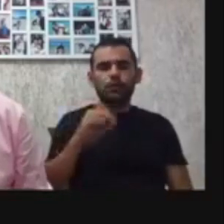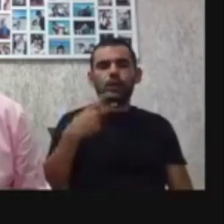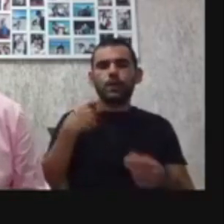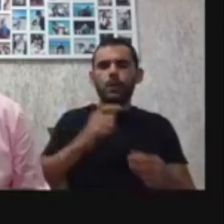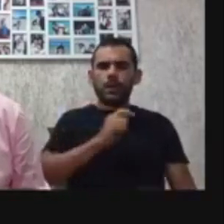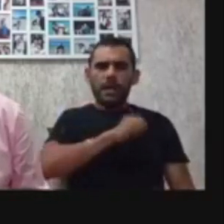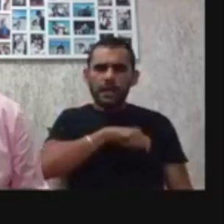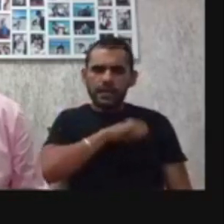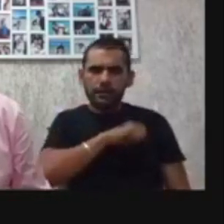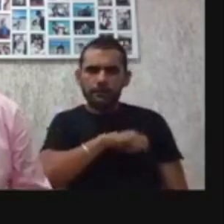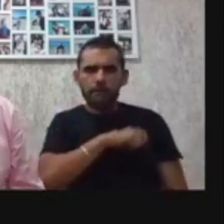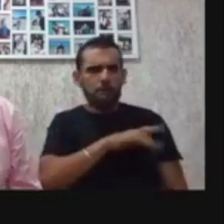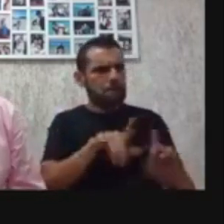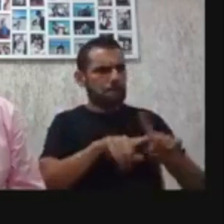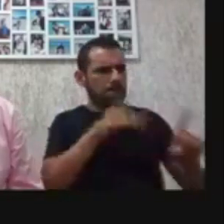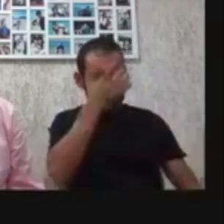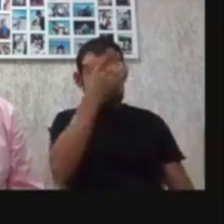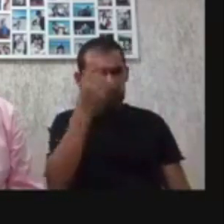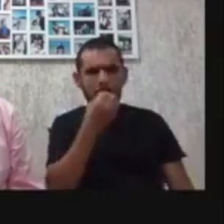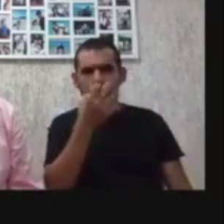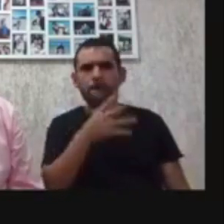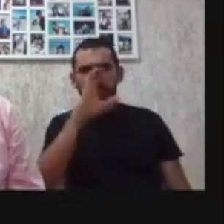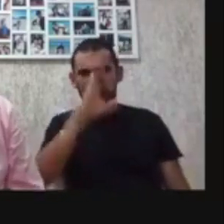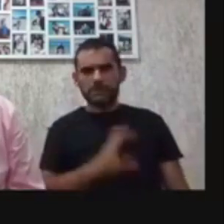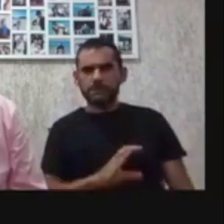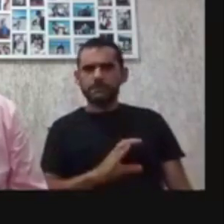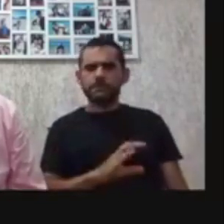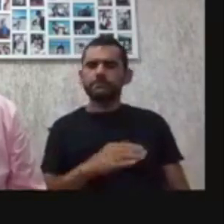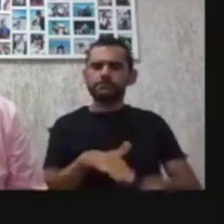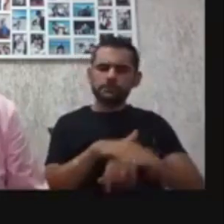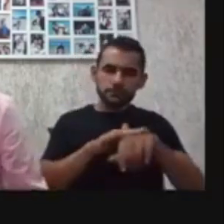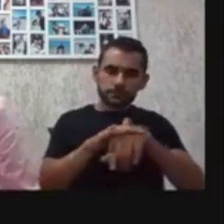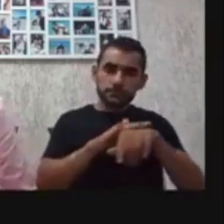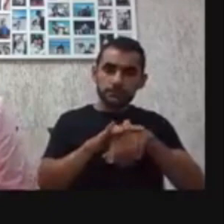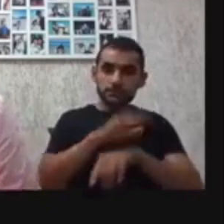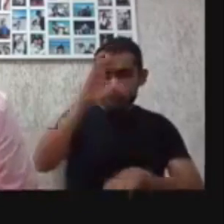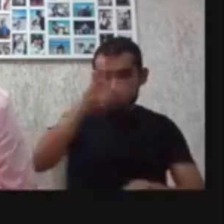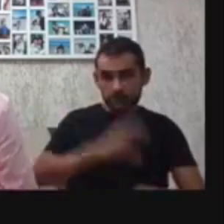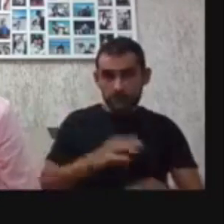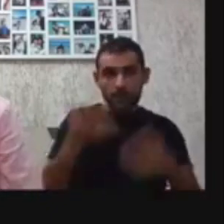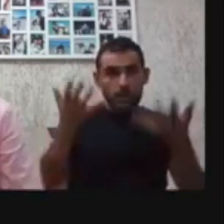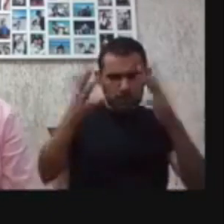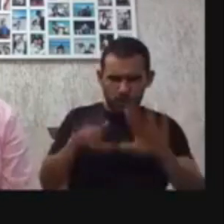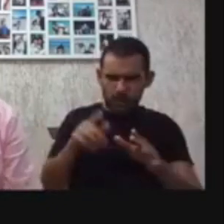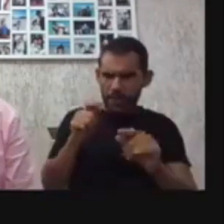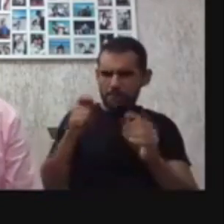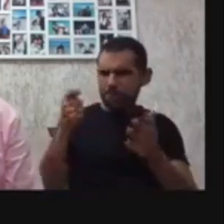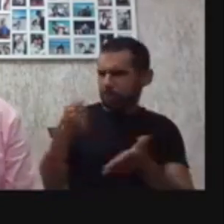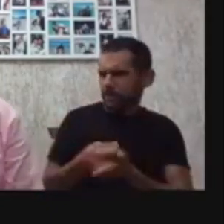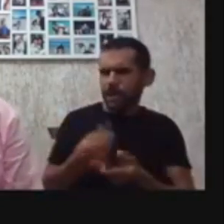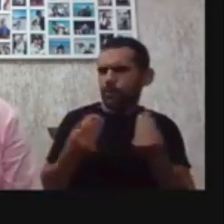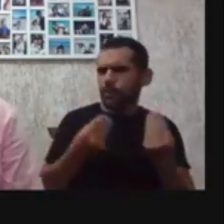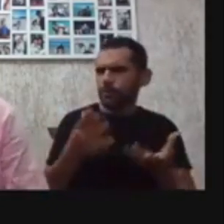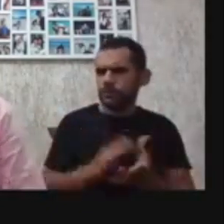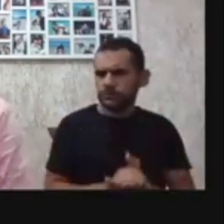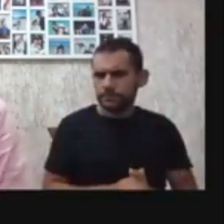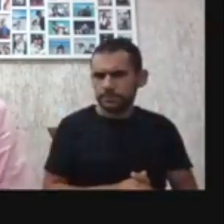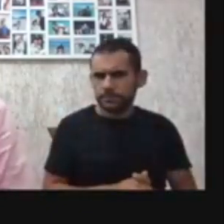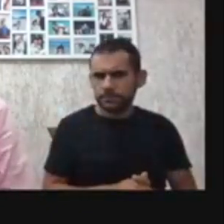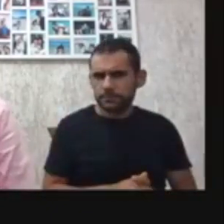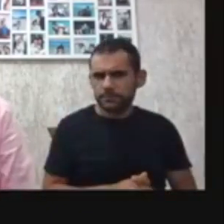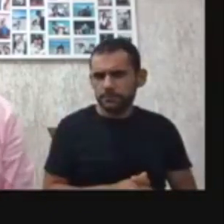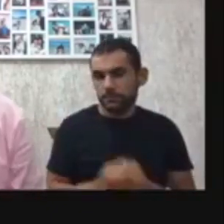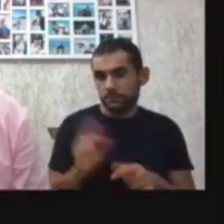com o cidadão de bem, tem que conversar, ué. Aonde com o cidadão de bem não quer pagar? Então, a Guarda Municipal, eu acredito que a